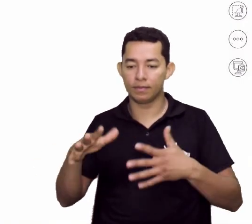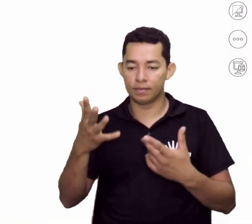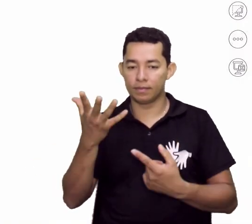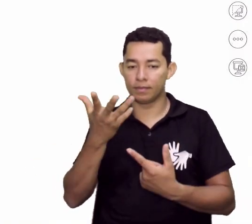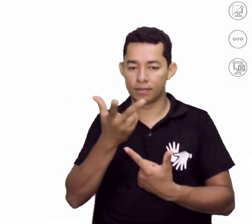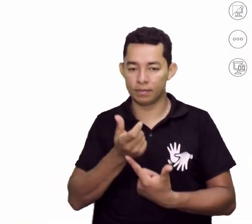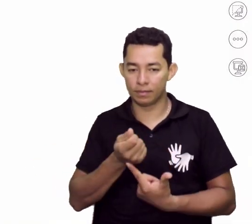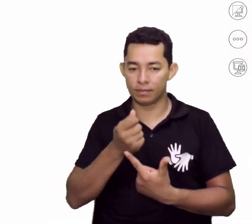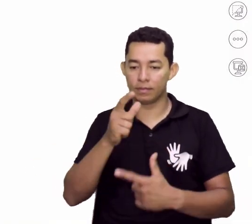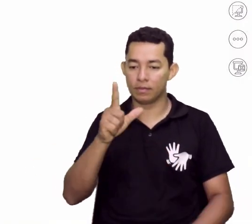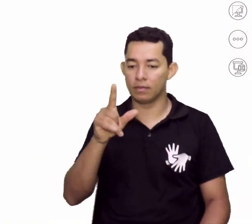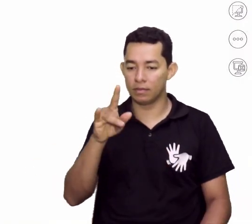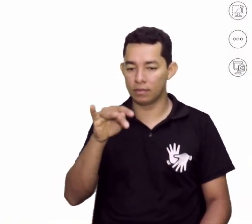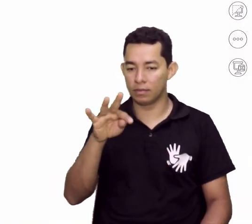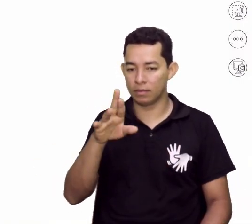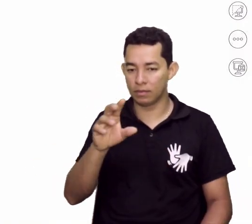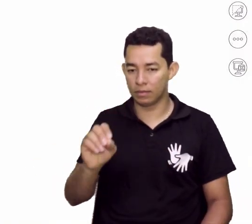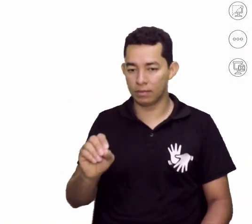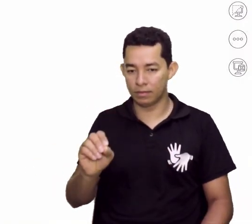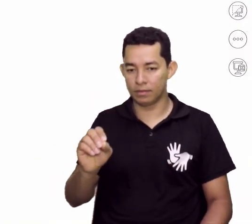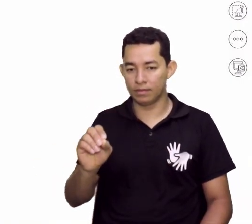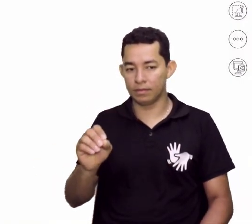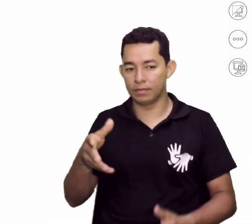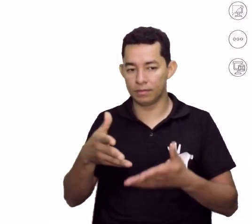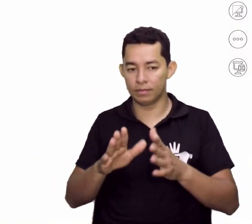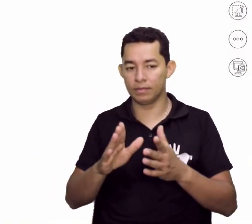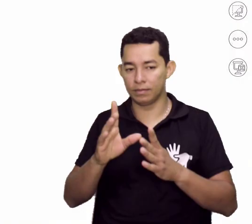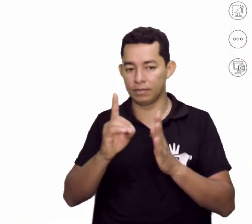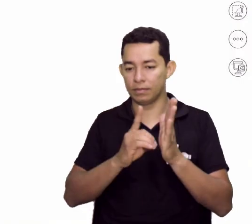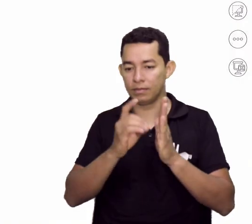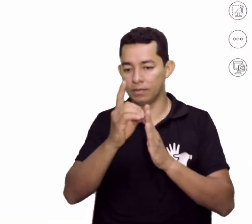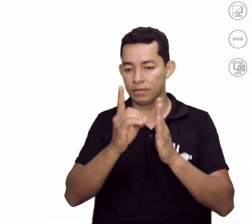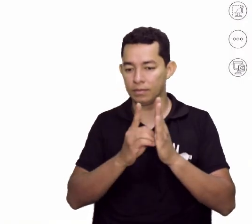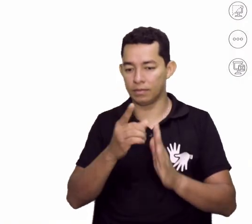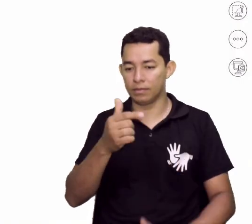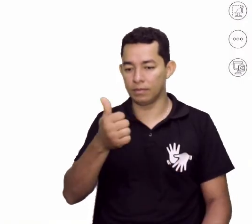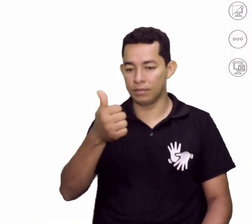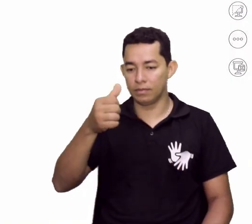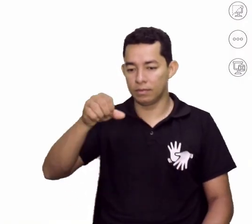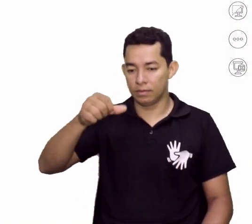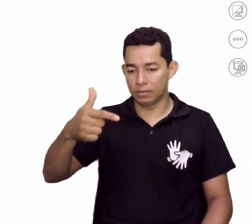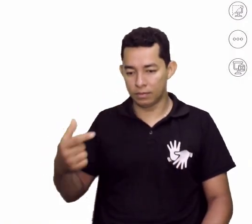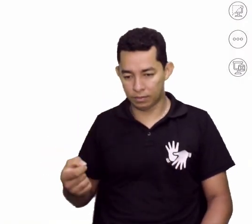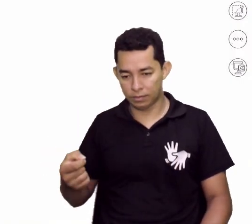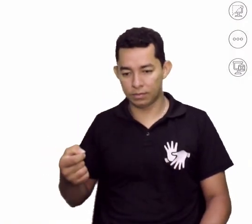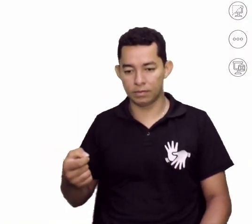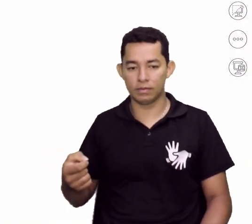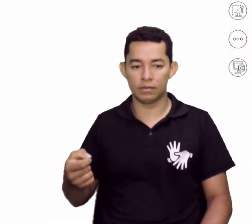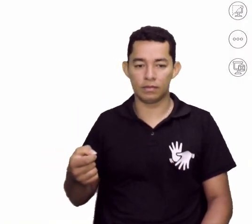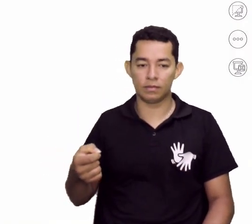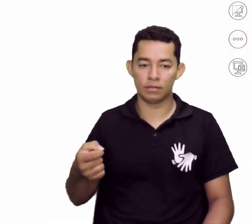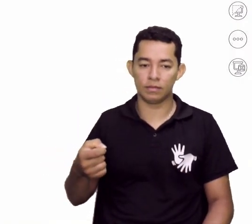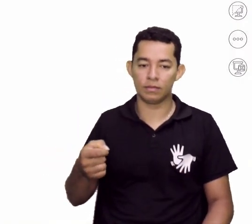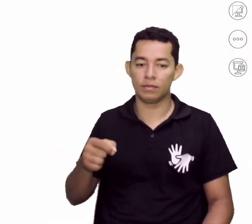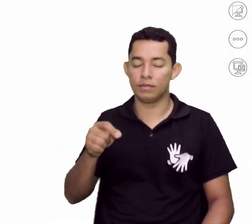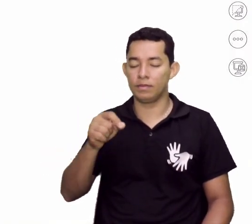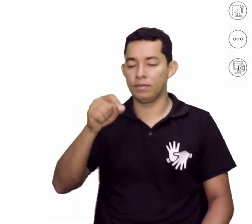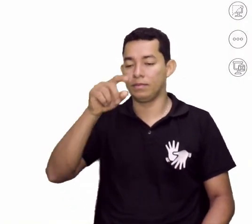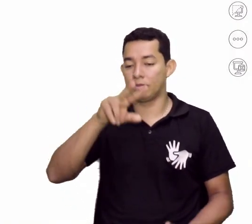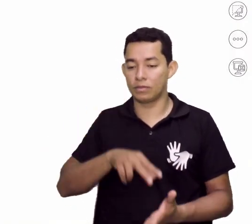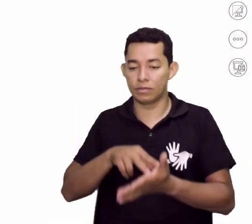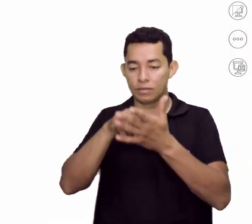artístico literário que surgiu na década de 20 e foi liderado pelo